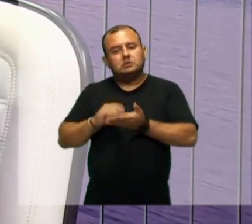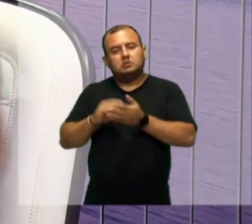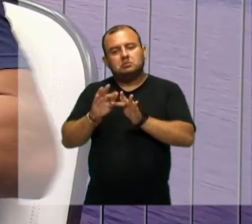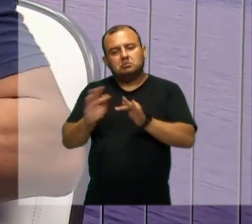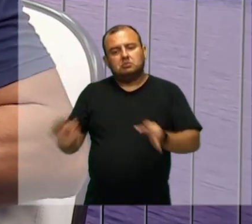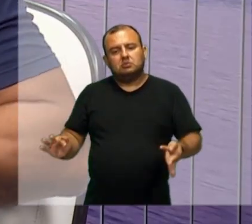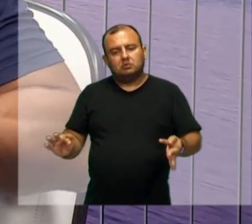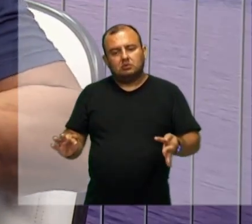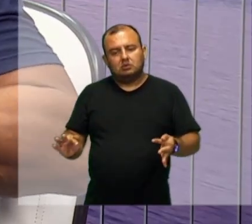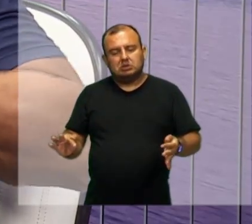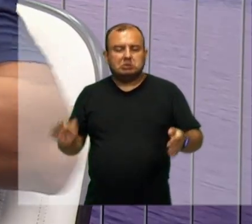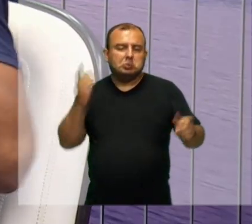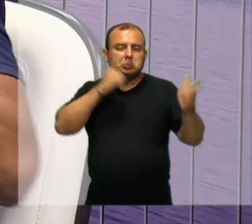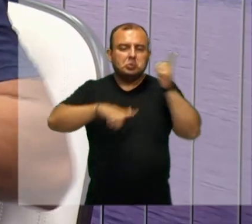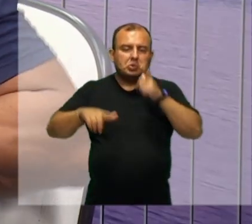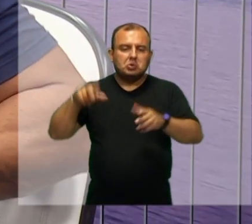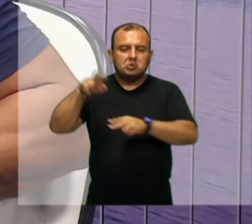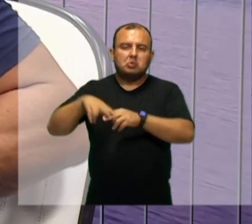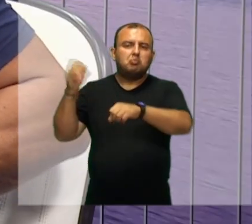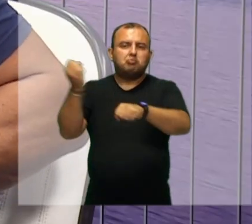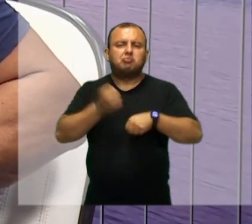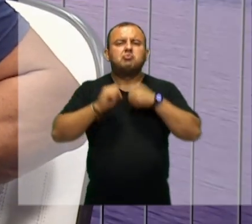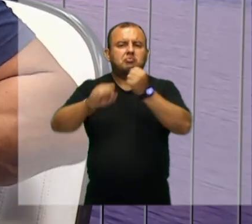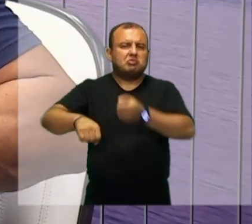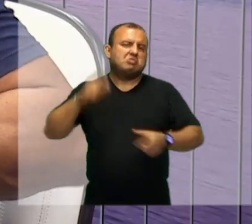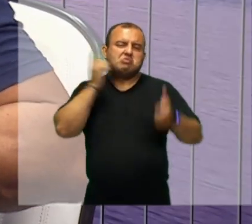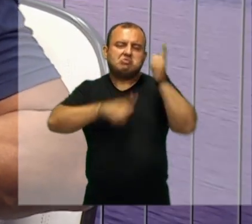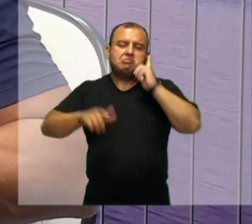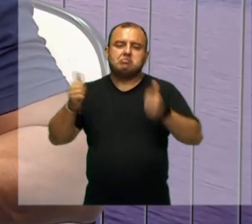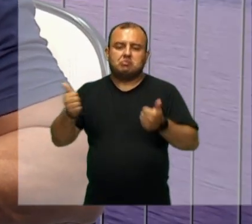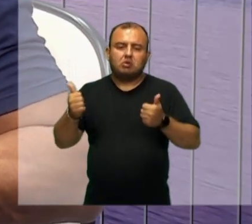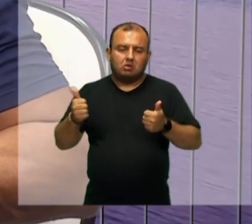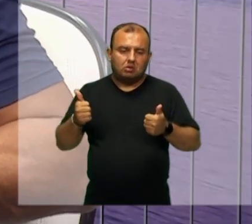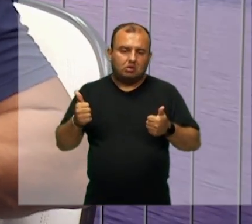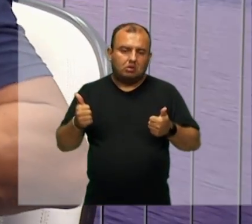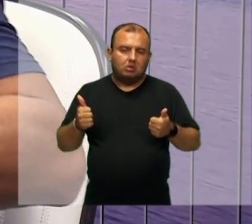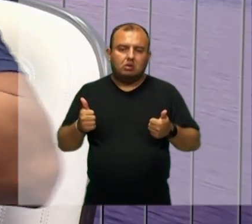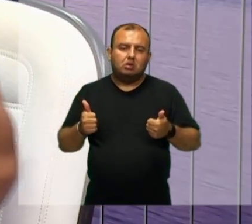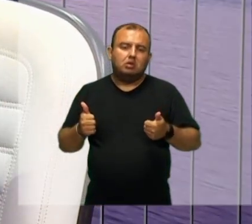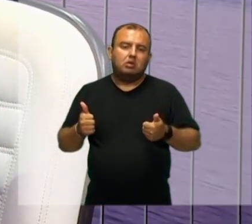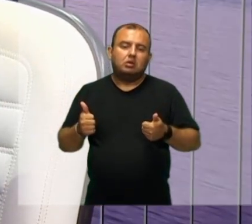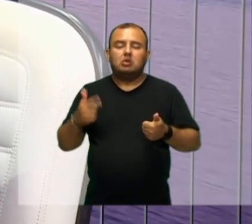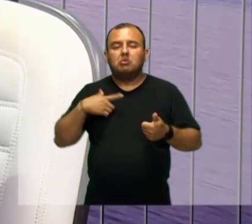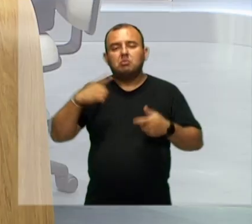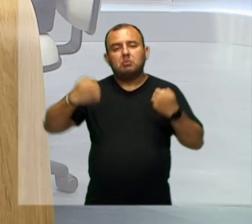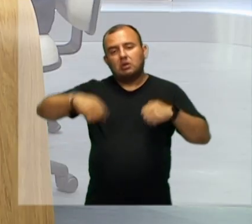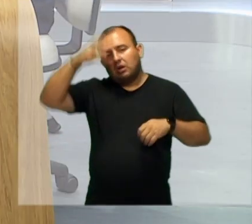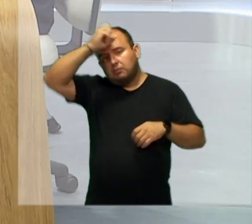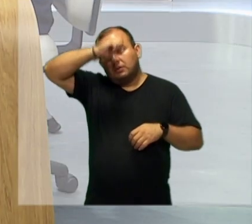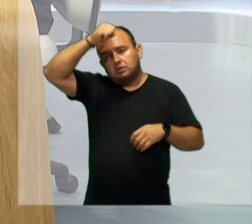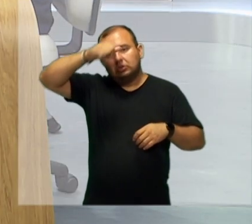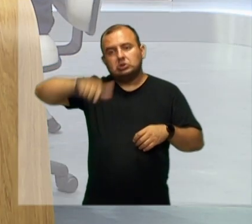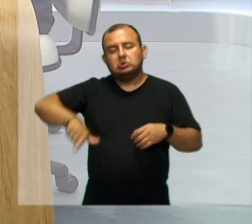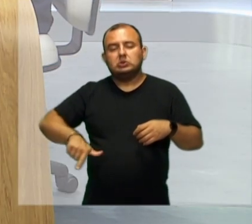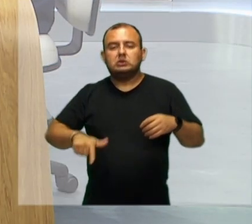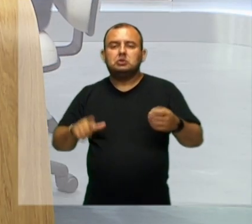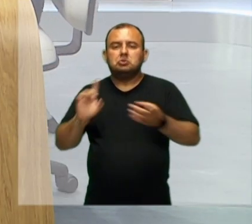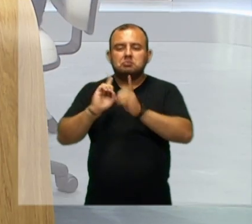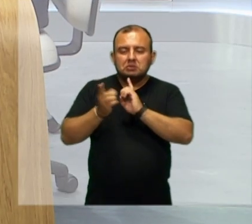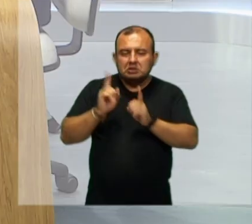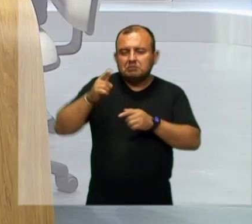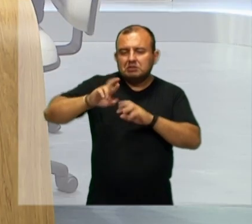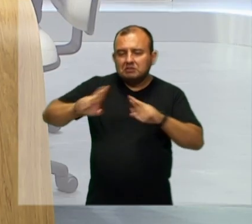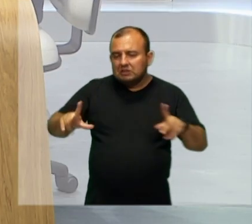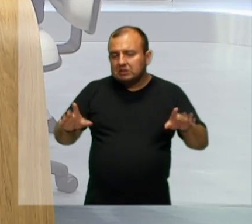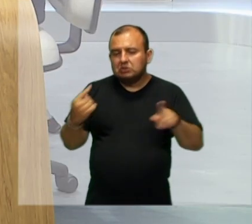eu pensei, eu sou atleta de alto rendimento, eu vou sentar no caiaque e vou sair remando. Eu tive que reaprender toda uma dinâmica diferente,